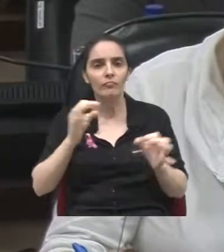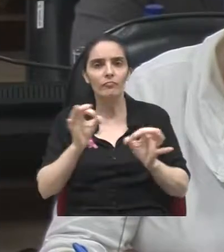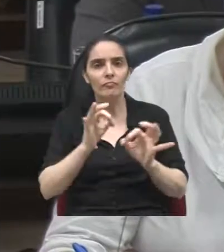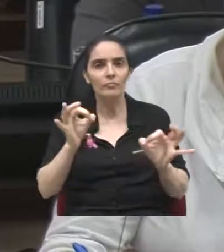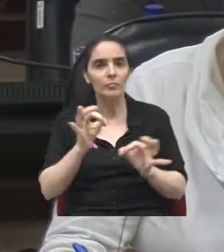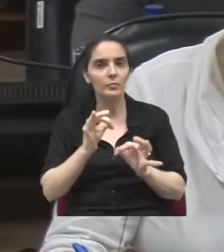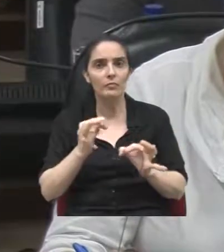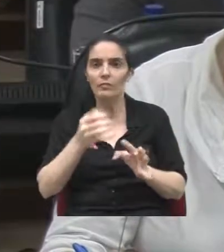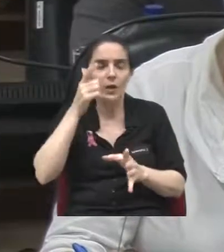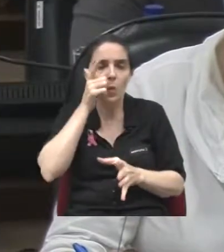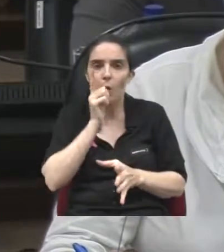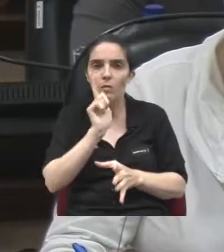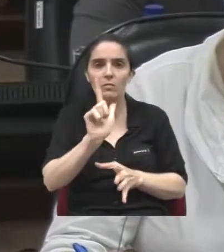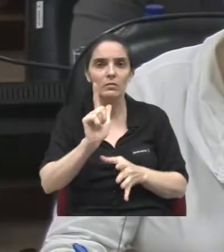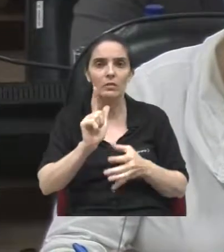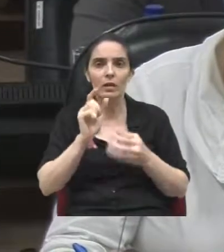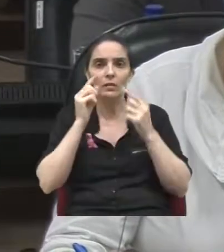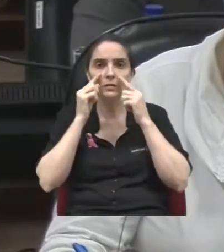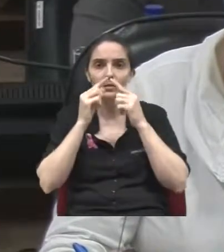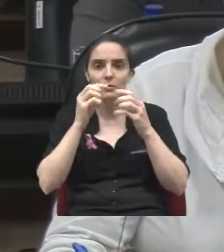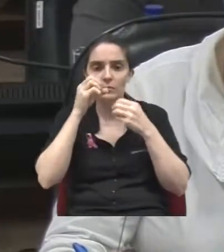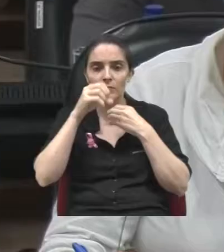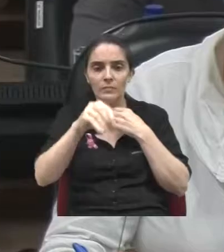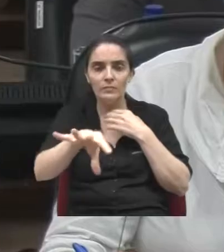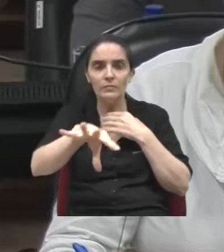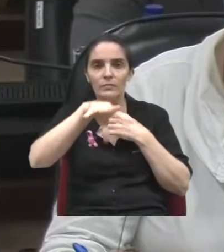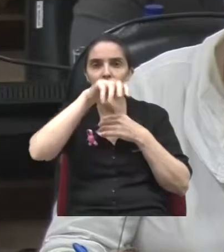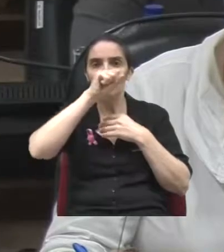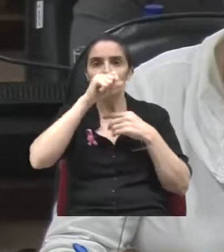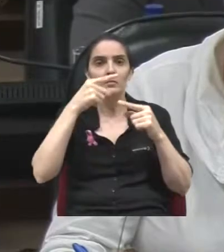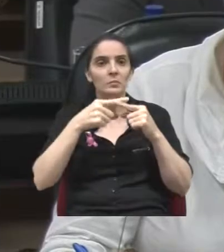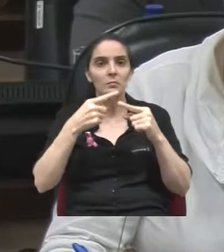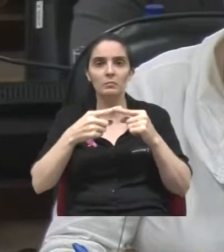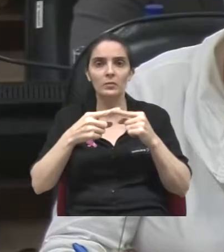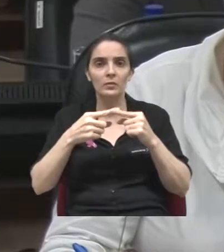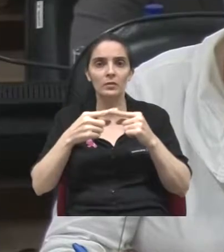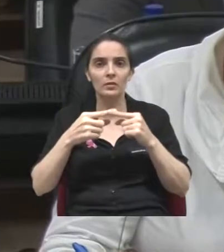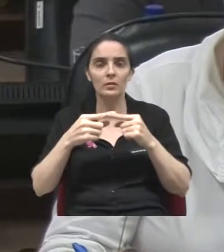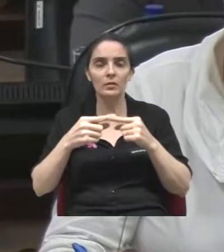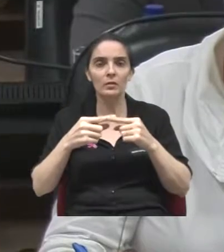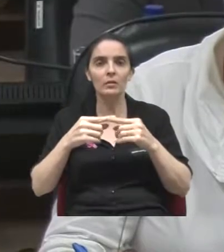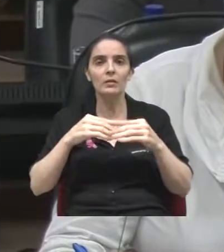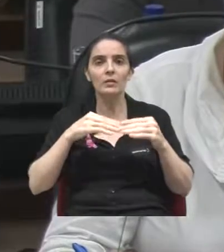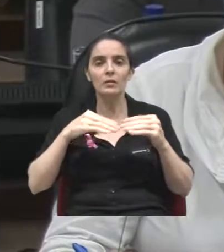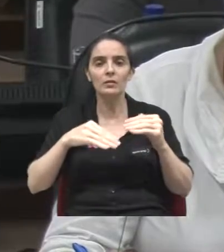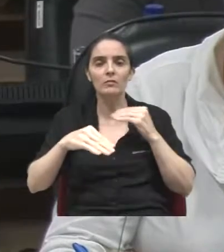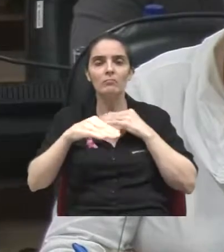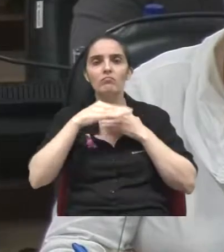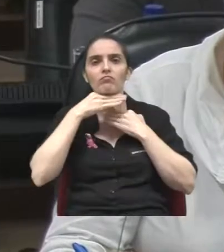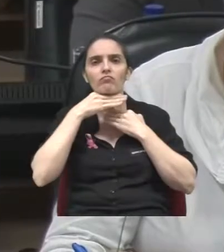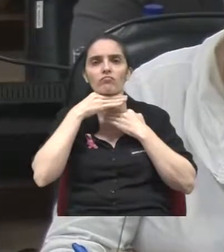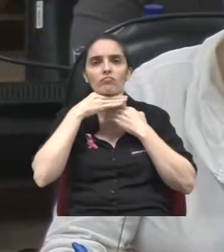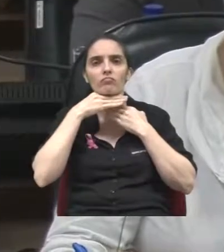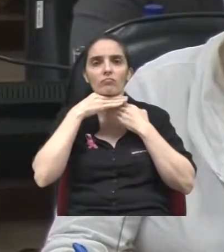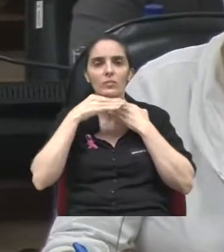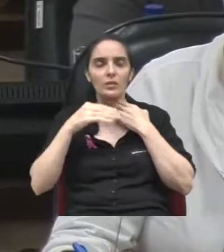consegue respirar pela narina, porque imediatamente a narina fecha. Ela congestiona, ela fecha. Você não respira,